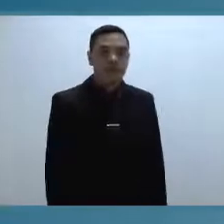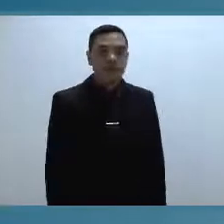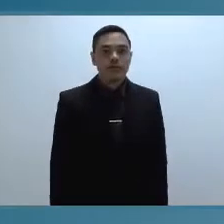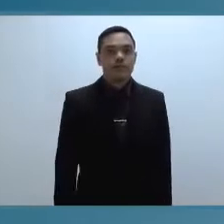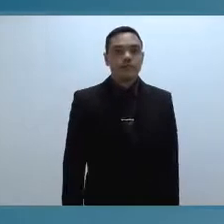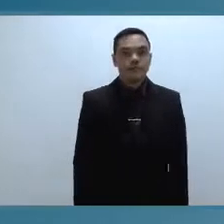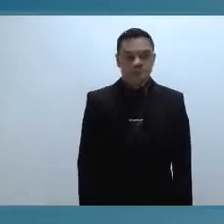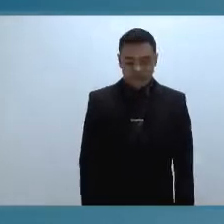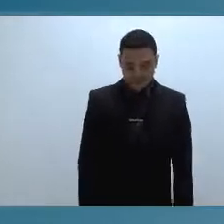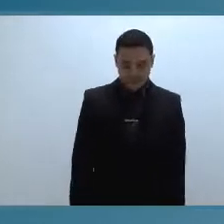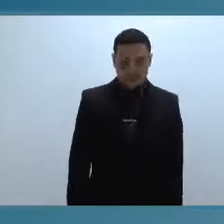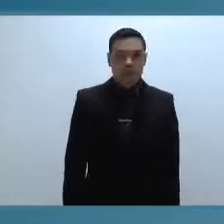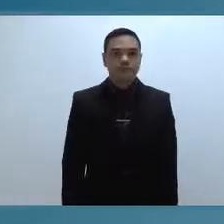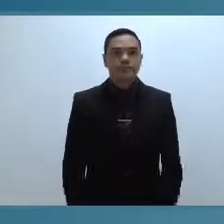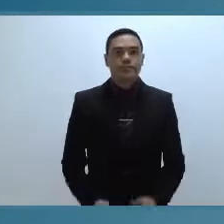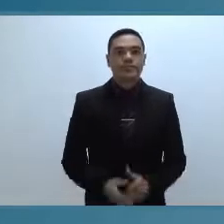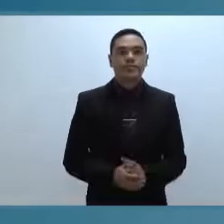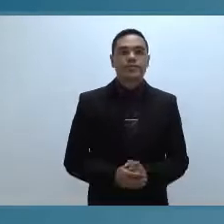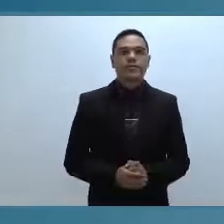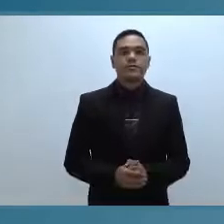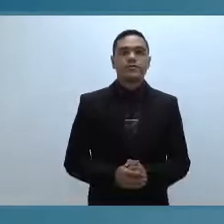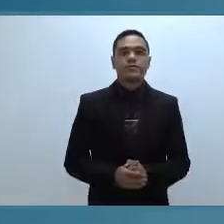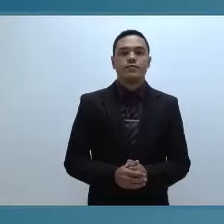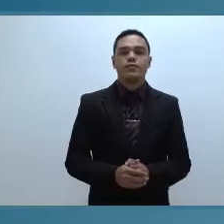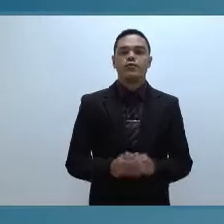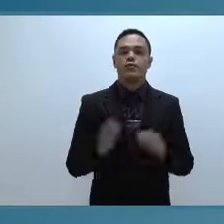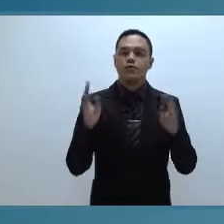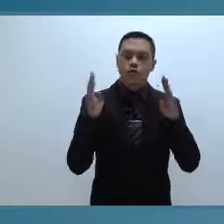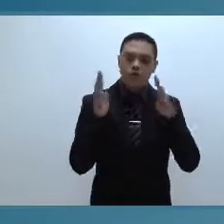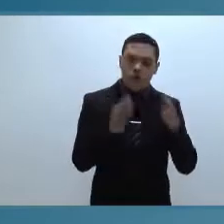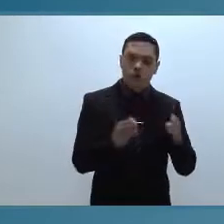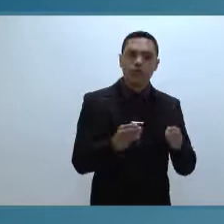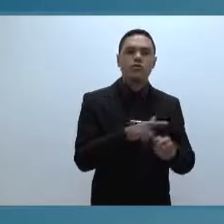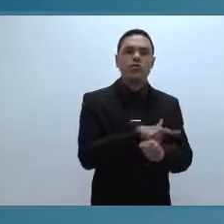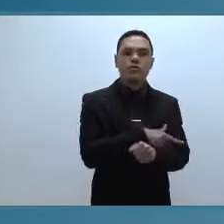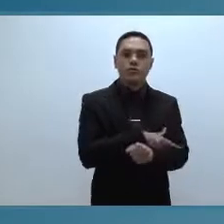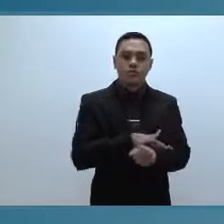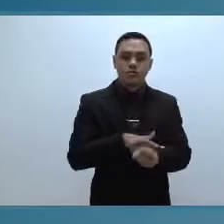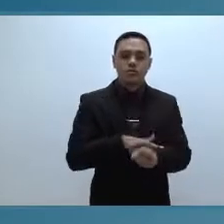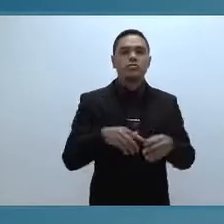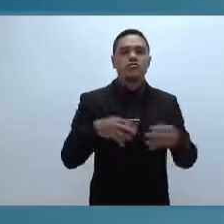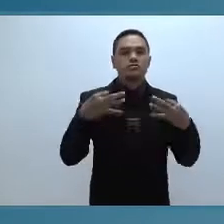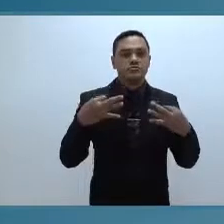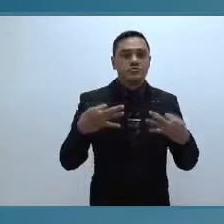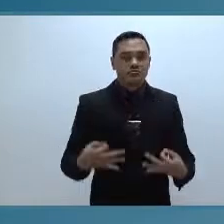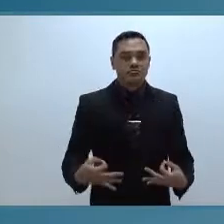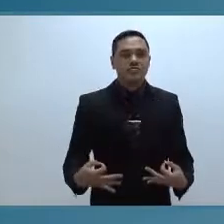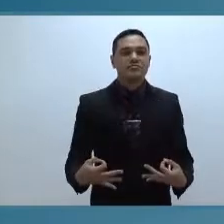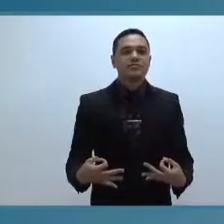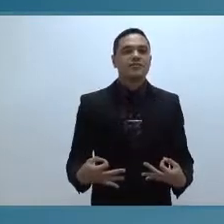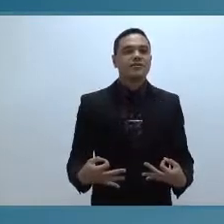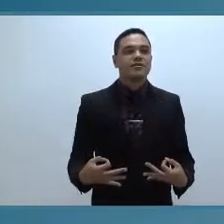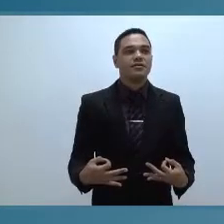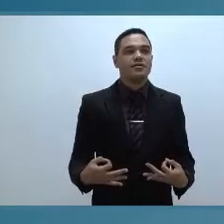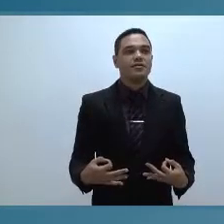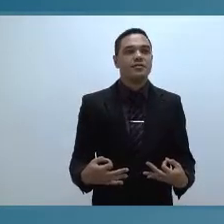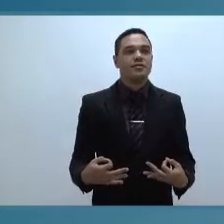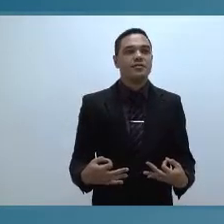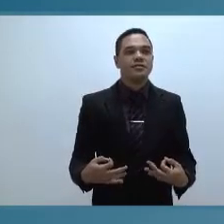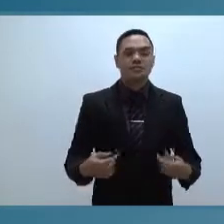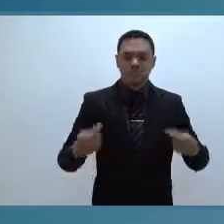de decidência na sede do juízo está intrinsecamente relacionada à necessidade de presteza